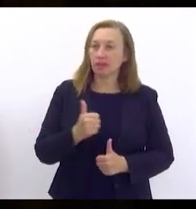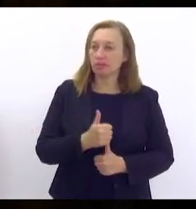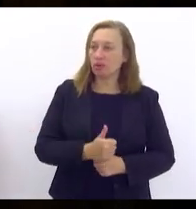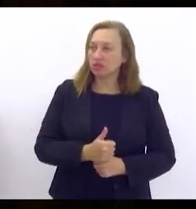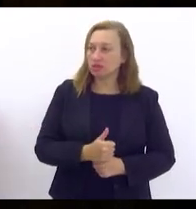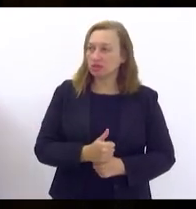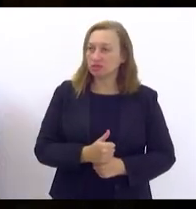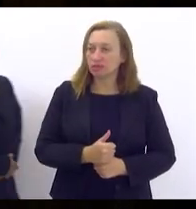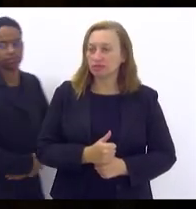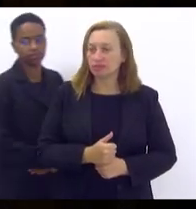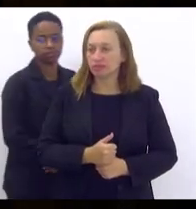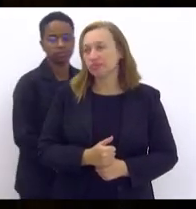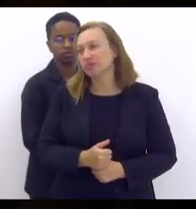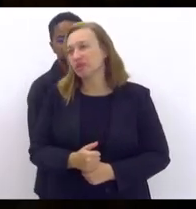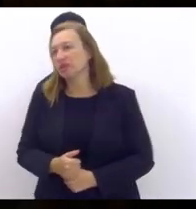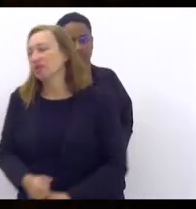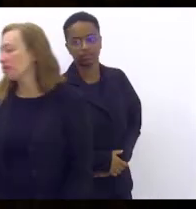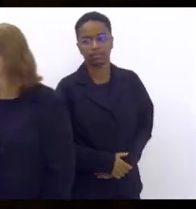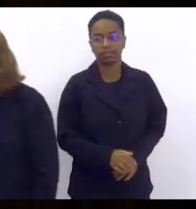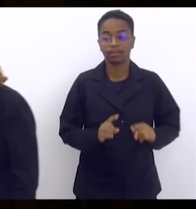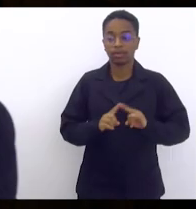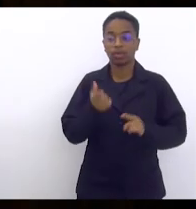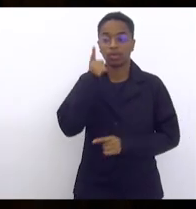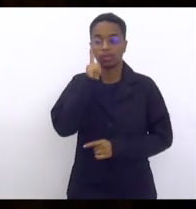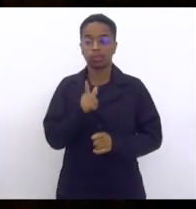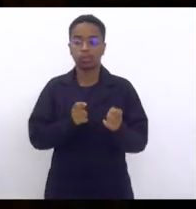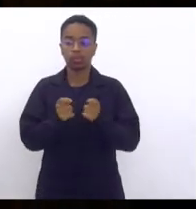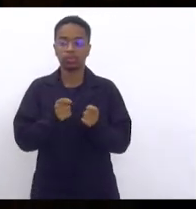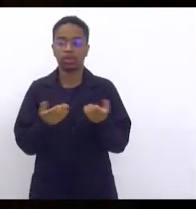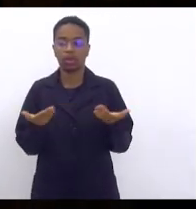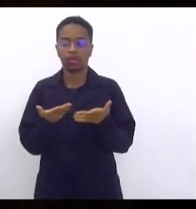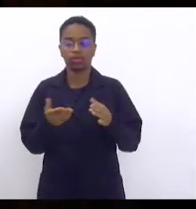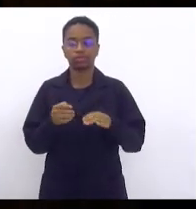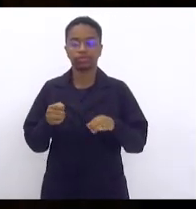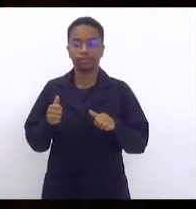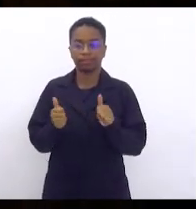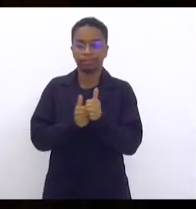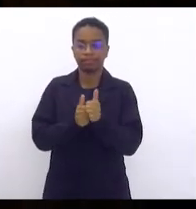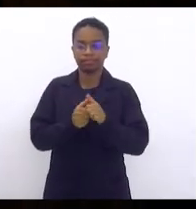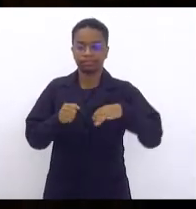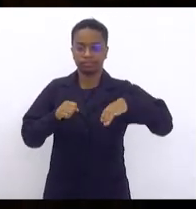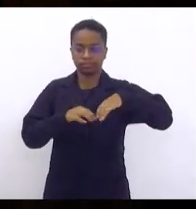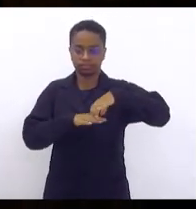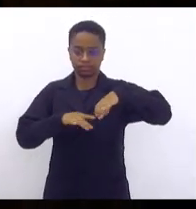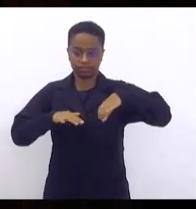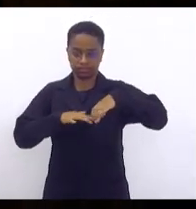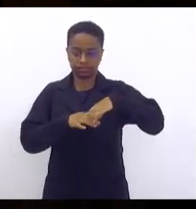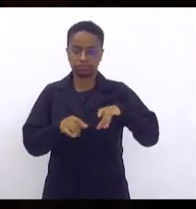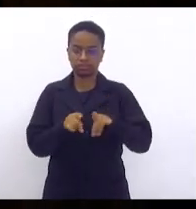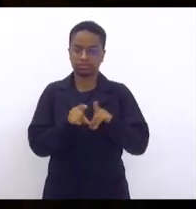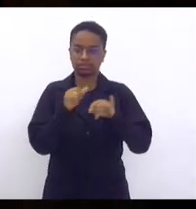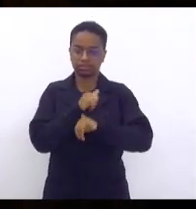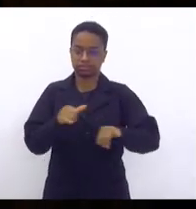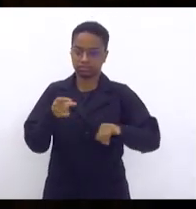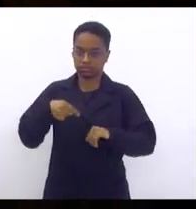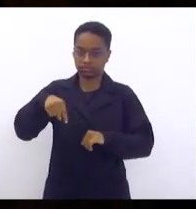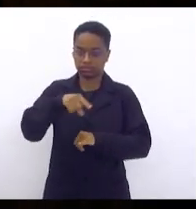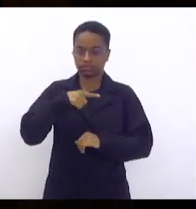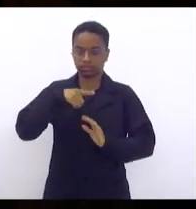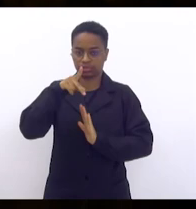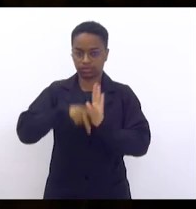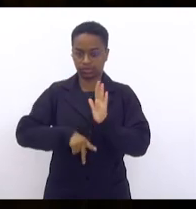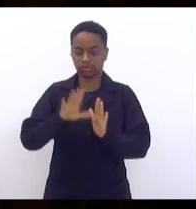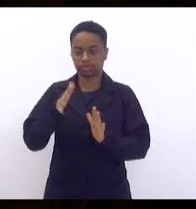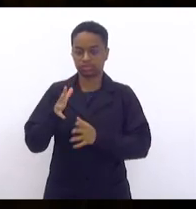segurar ali na entrada da Baía de Guanabara falar muito rapidamente para vocês né de um projeto que já tem seis anos